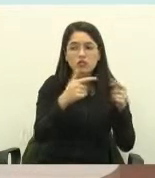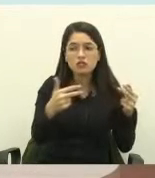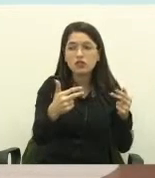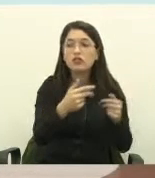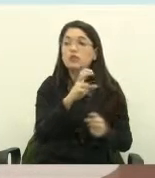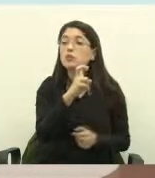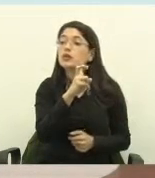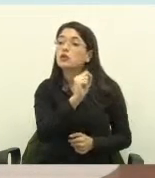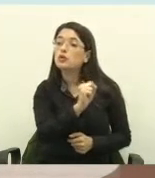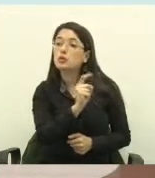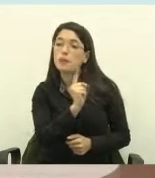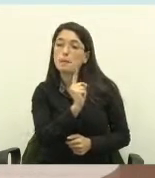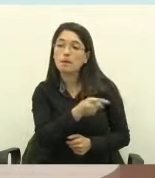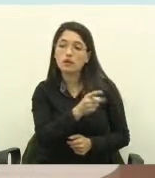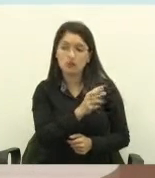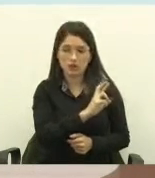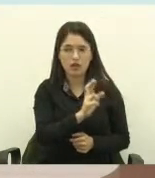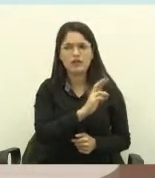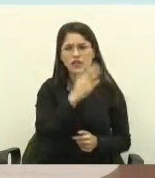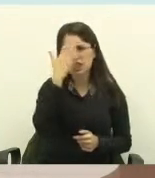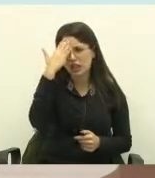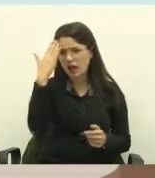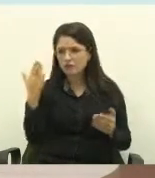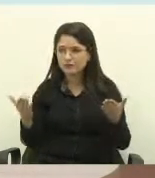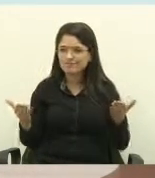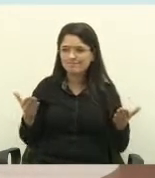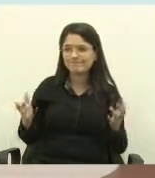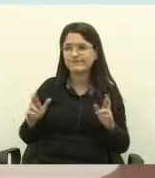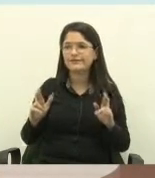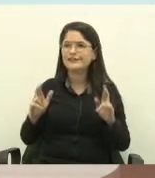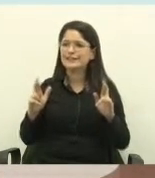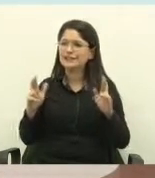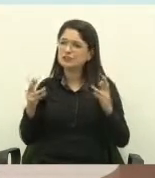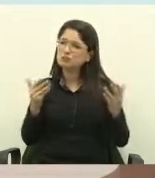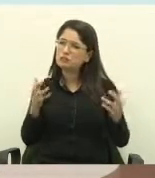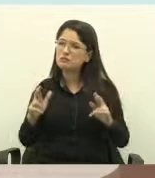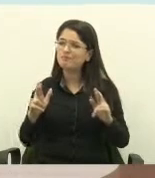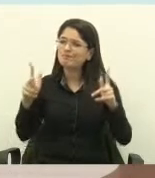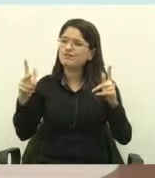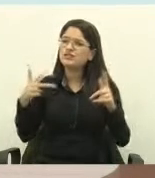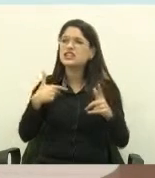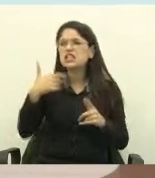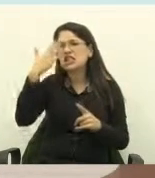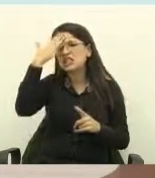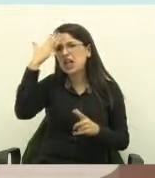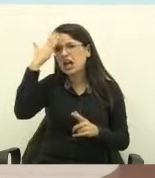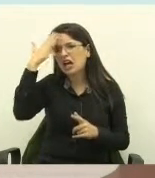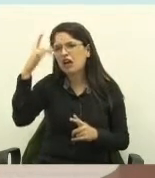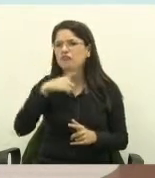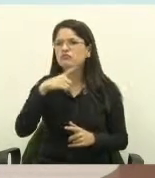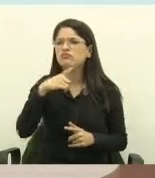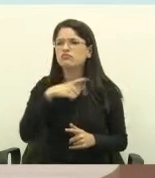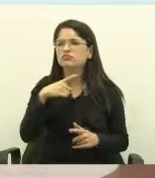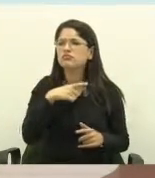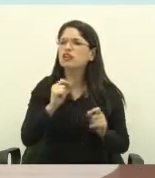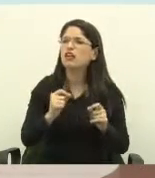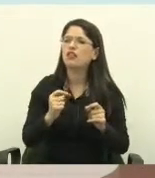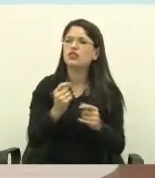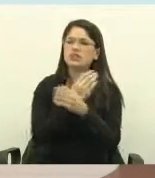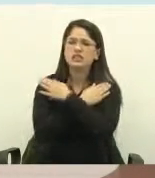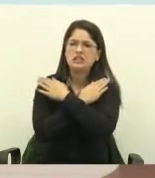R$ 58 mil, sabendo que existe tanto desemprego na nossa cidade? Qual o milagre que essa secretaria